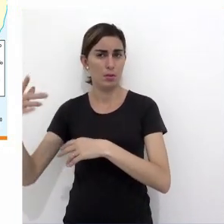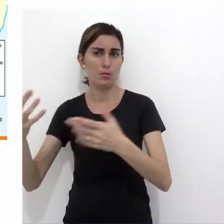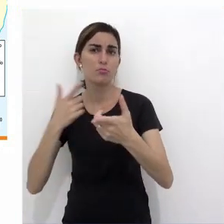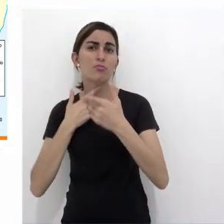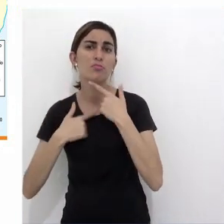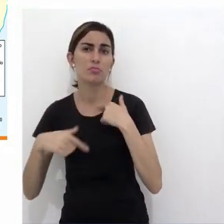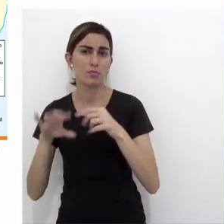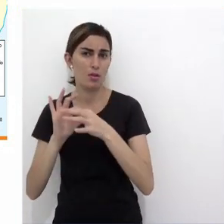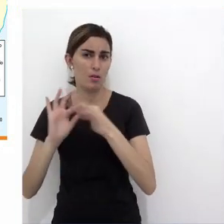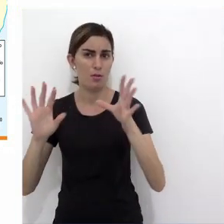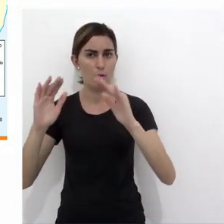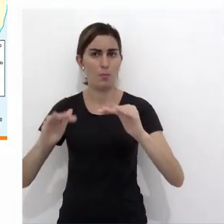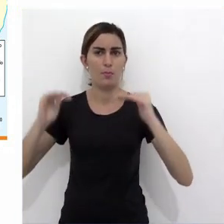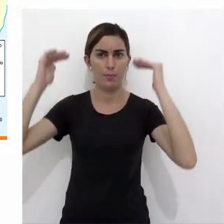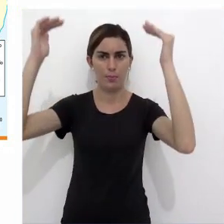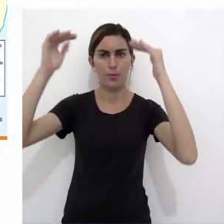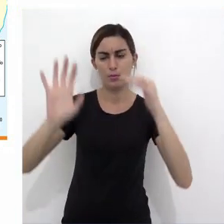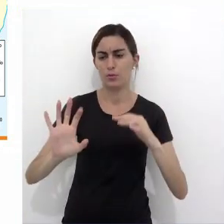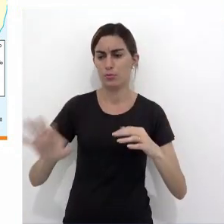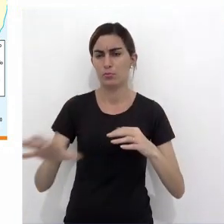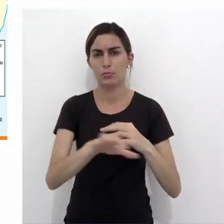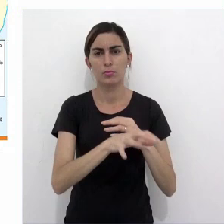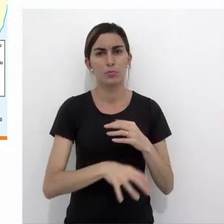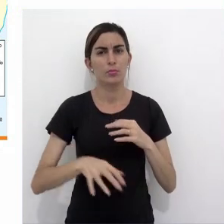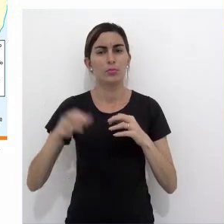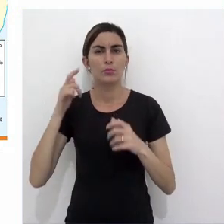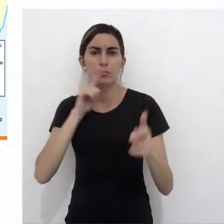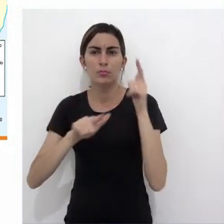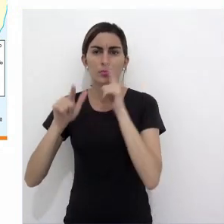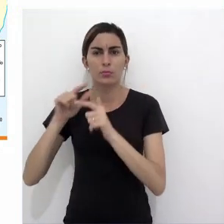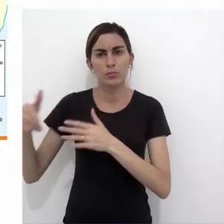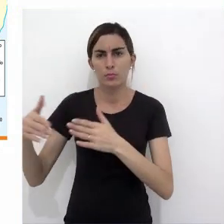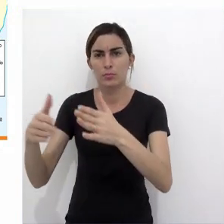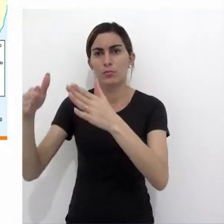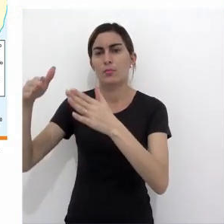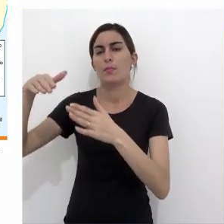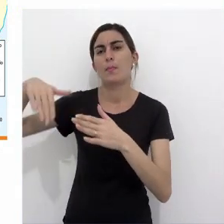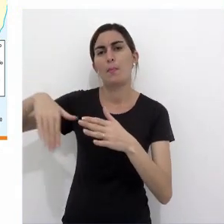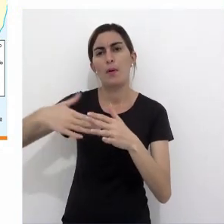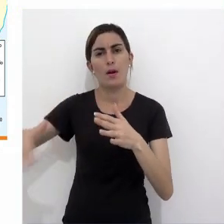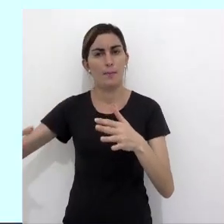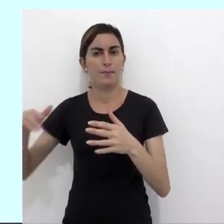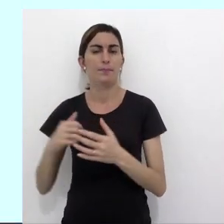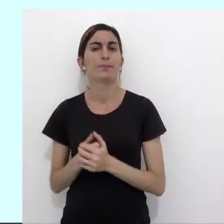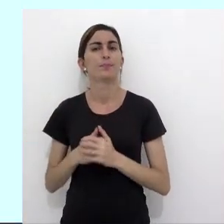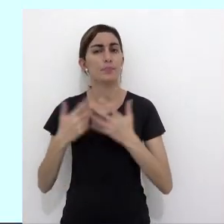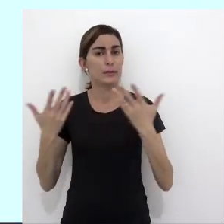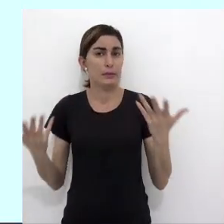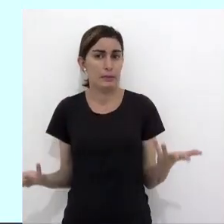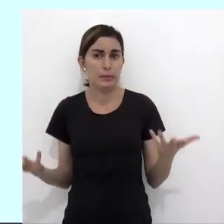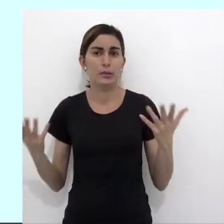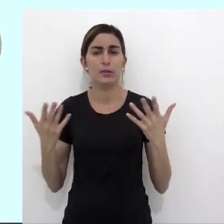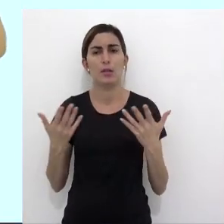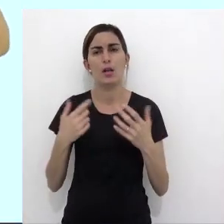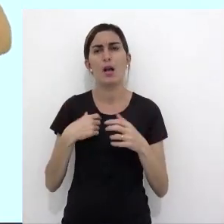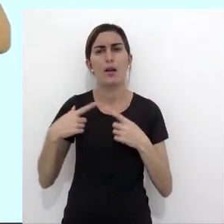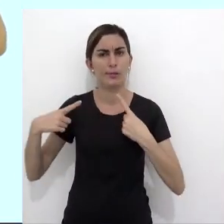uma potência regional e conquistar uma saída para o mar. Bem, a Guerra do